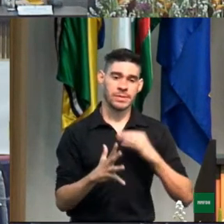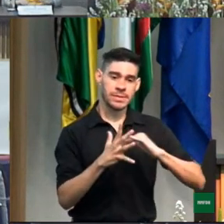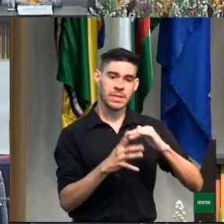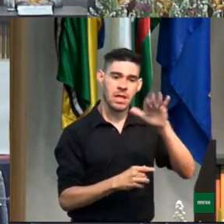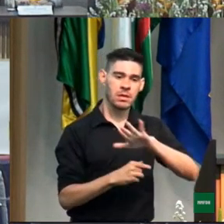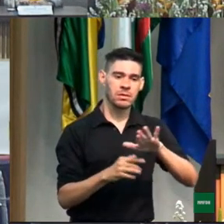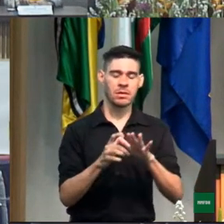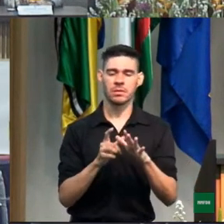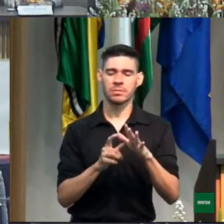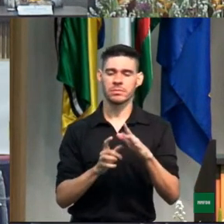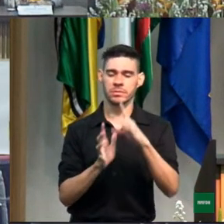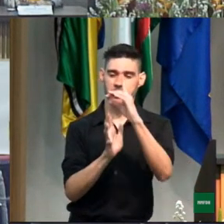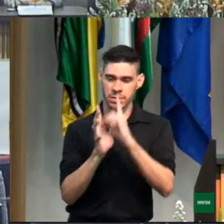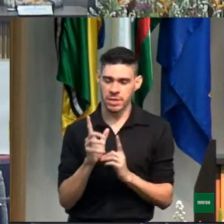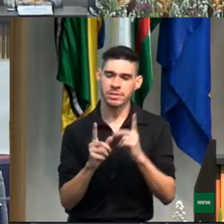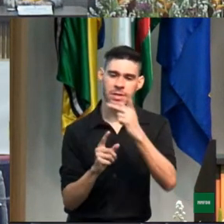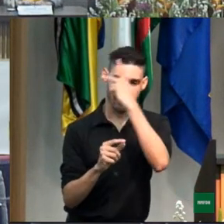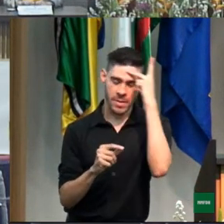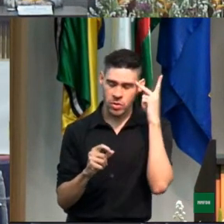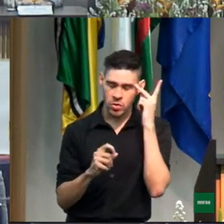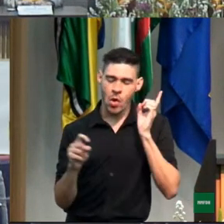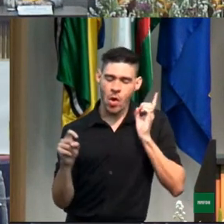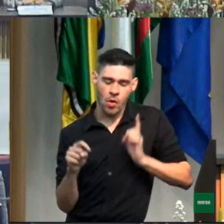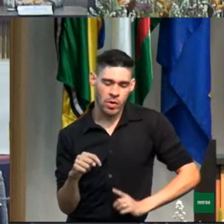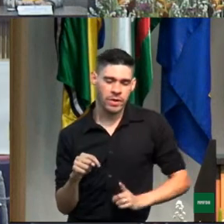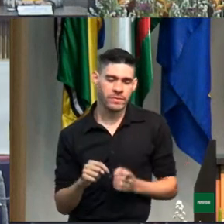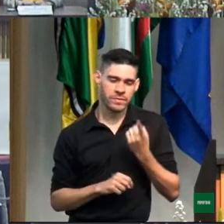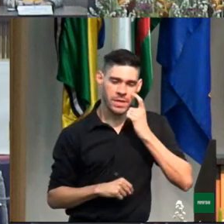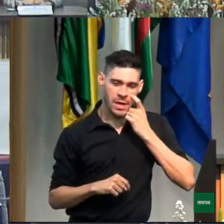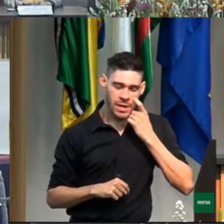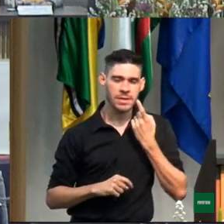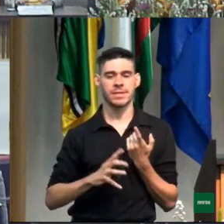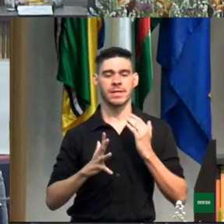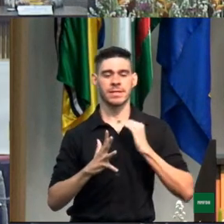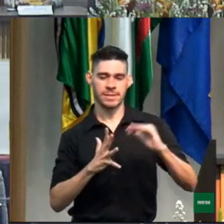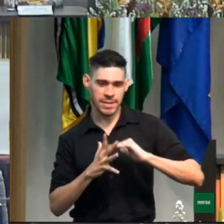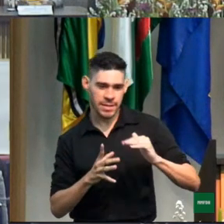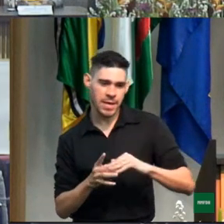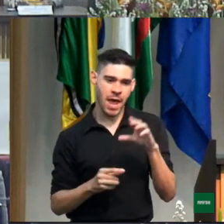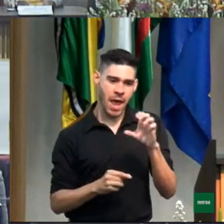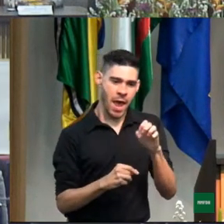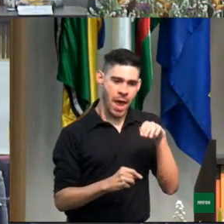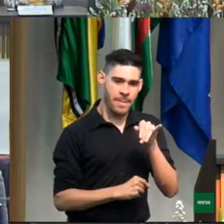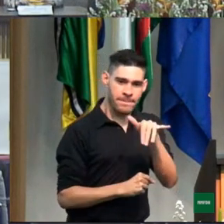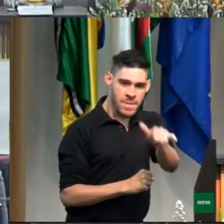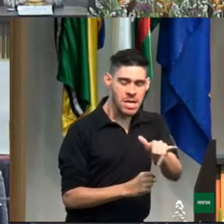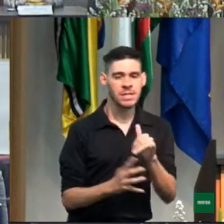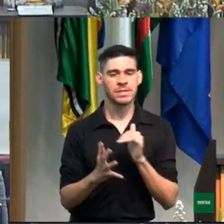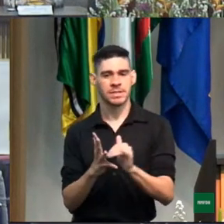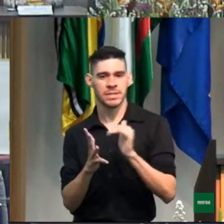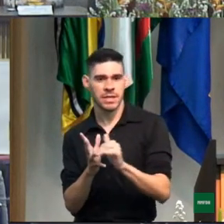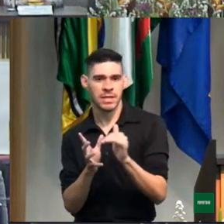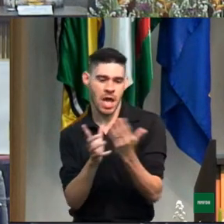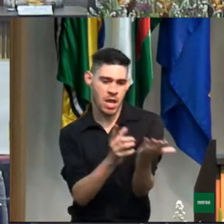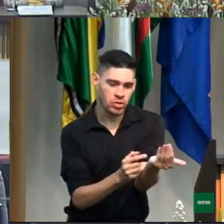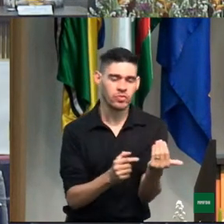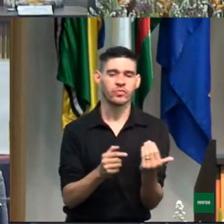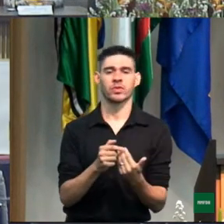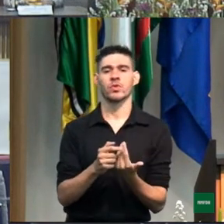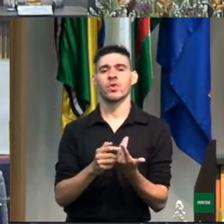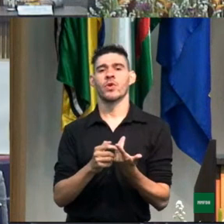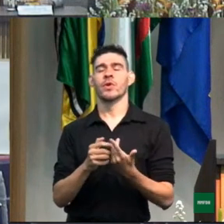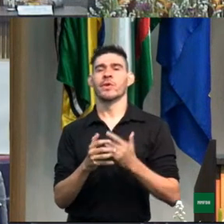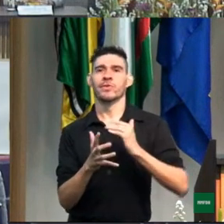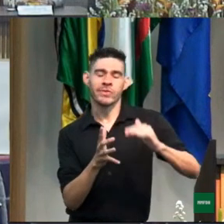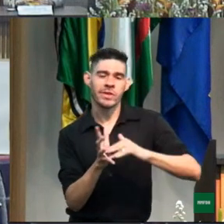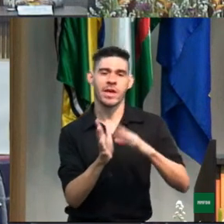Deficiência, Priscila, secretária Emily, secretária da Juventude, secretário Maurício dos Direitos da Criança e Adolescente, a representação